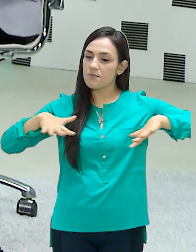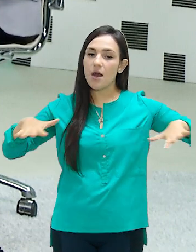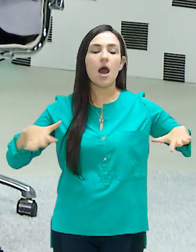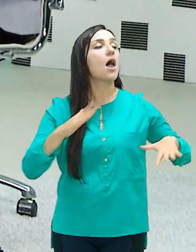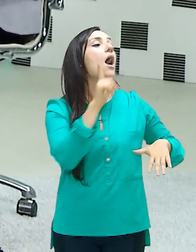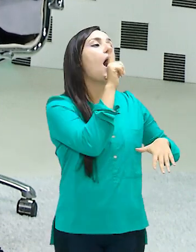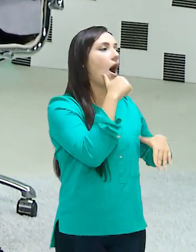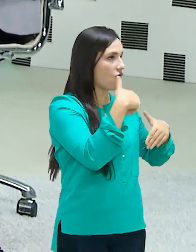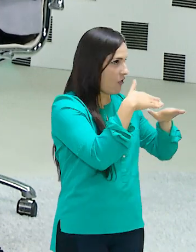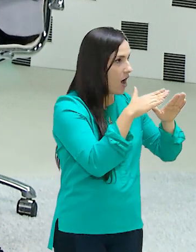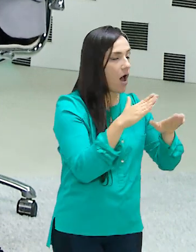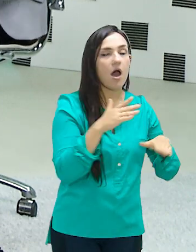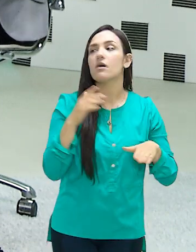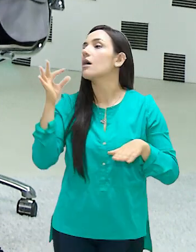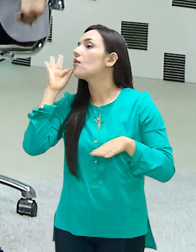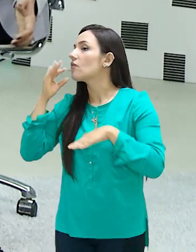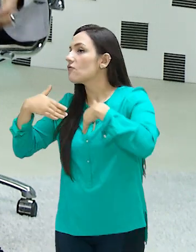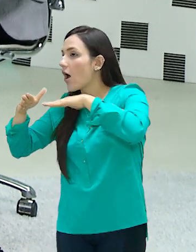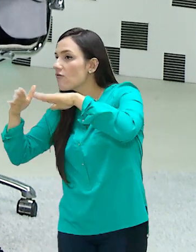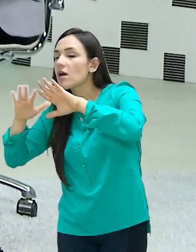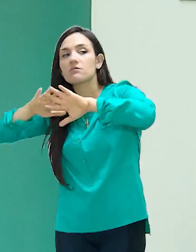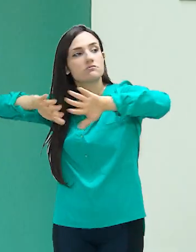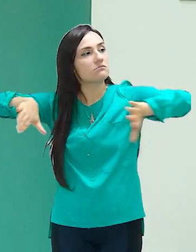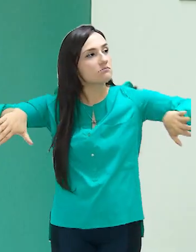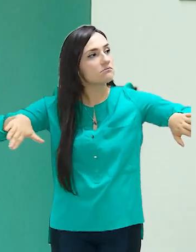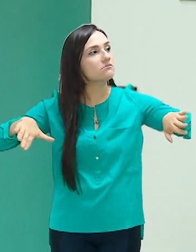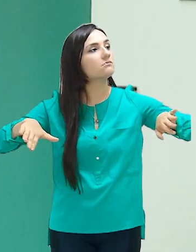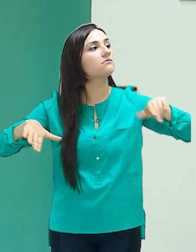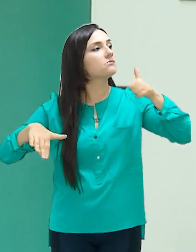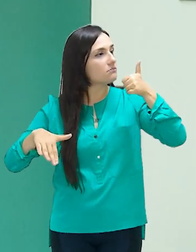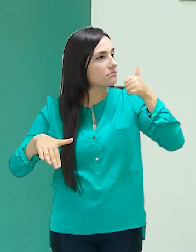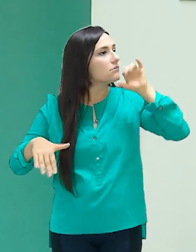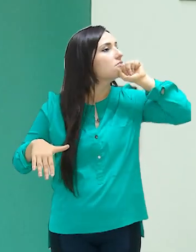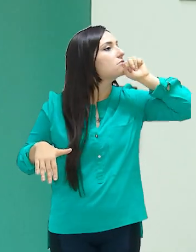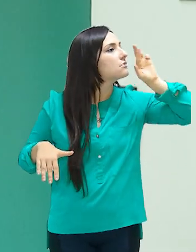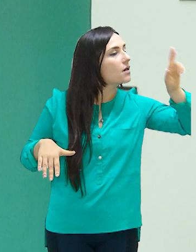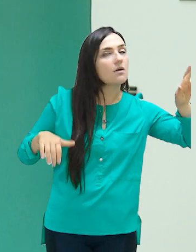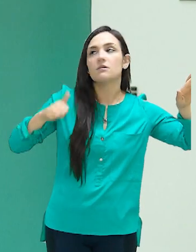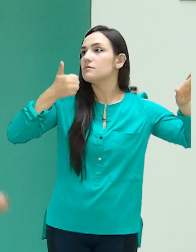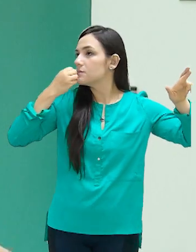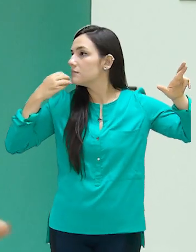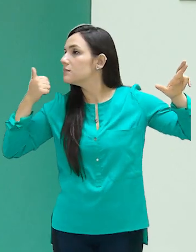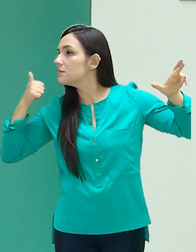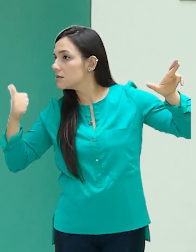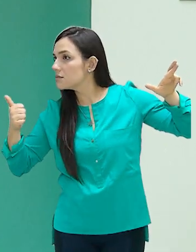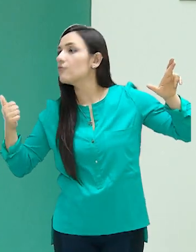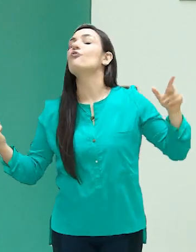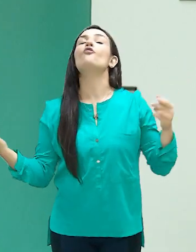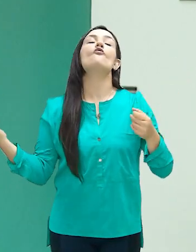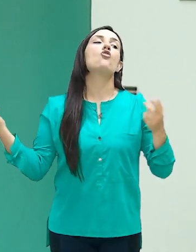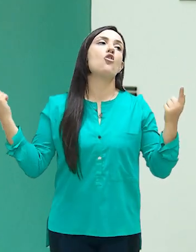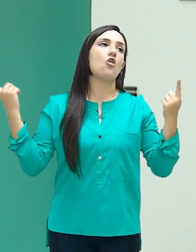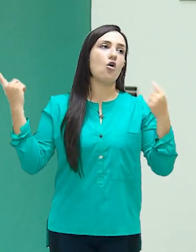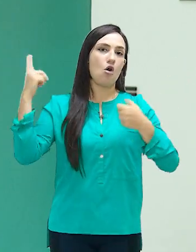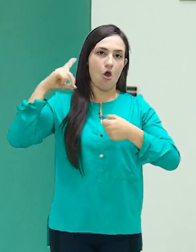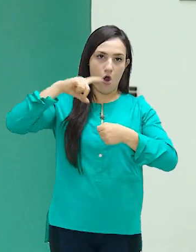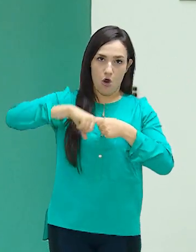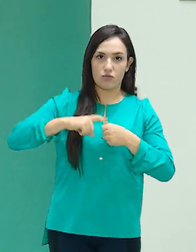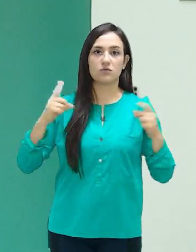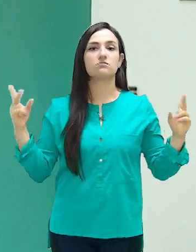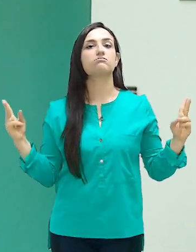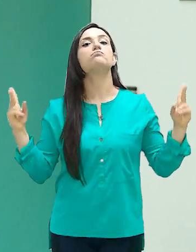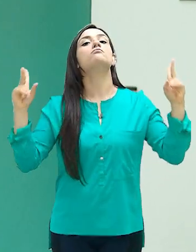vamos tomar uma água, vamos tomar um café, a gente deixa todos se acalmarem um pouco para depois a gente